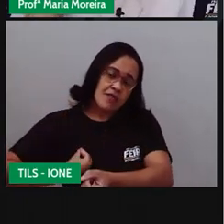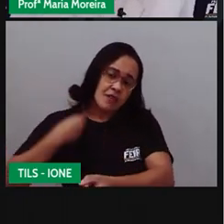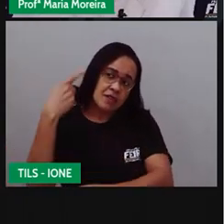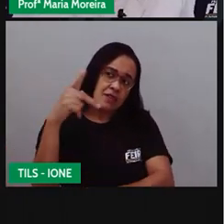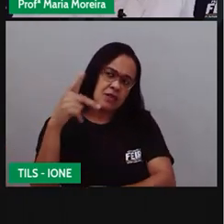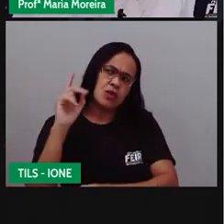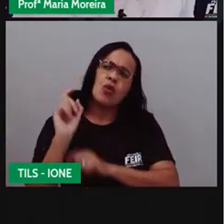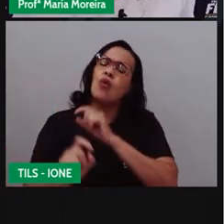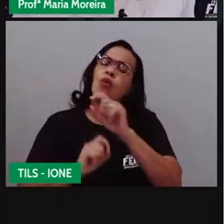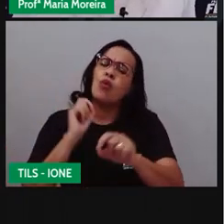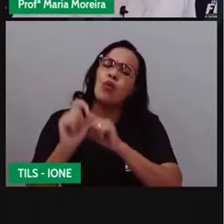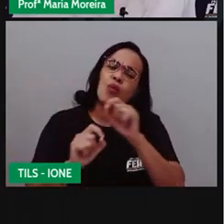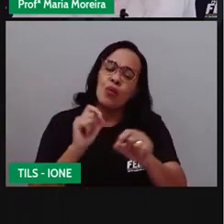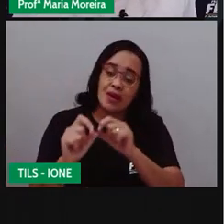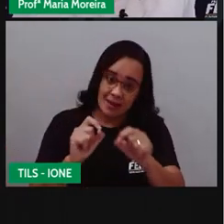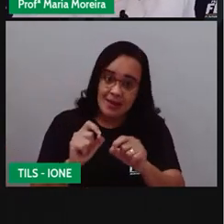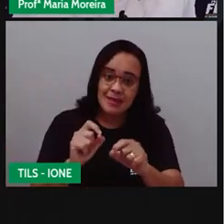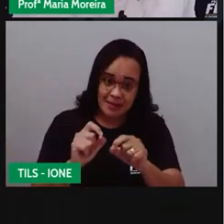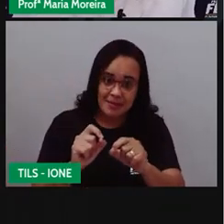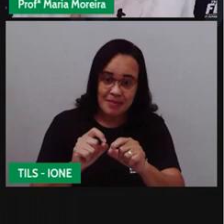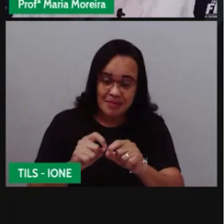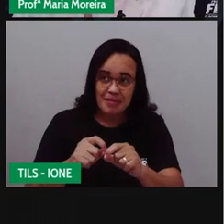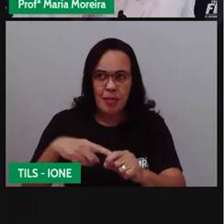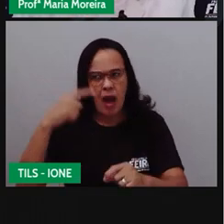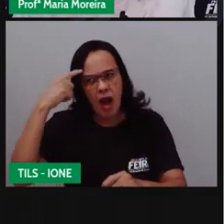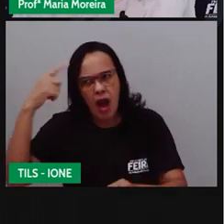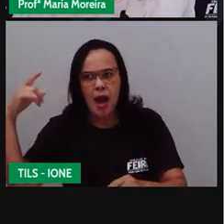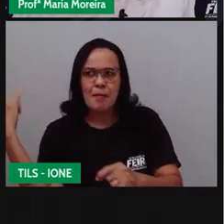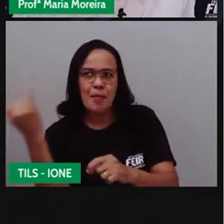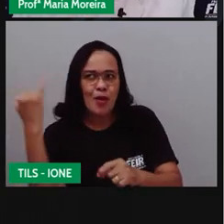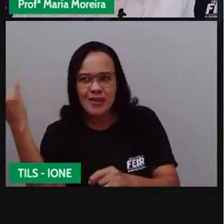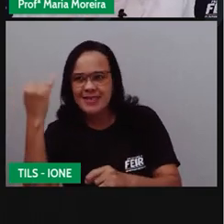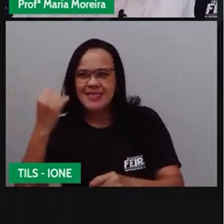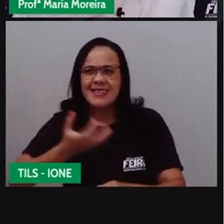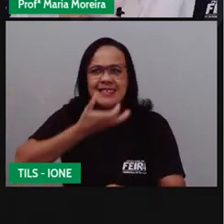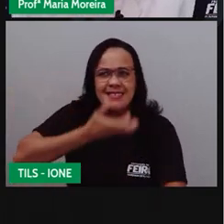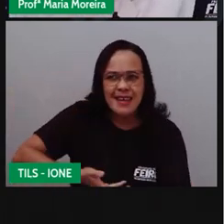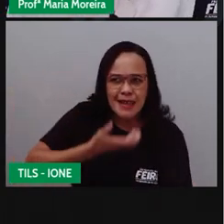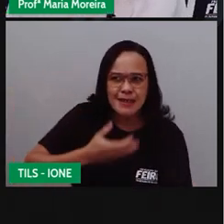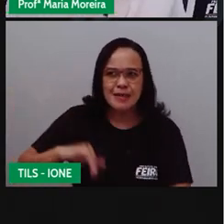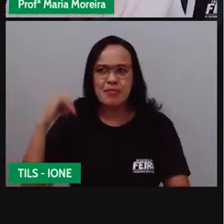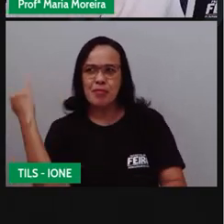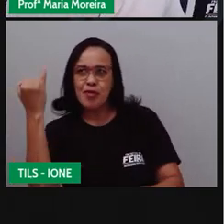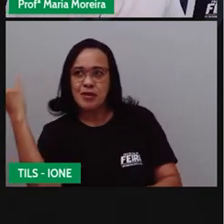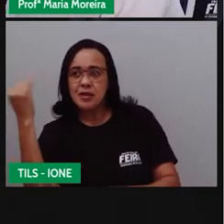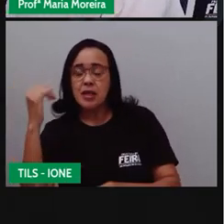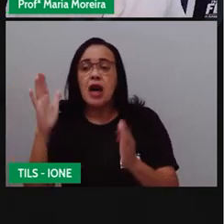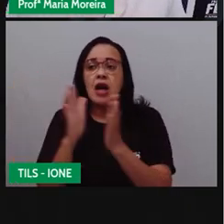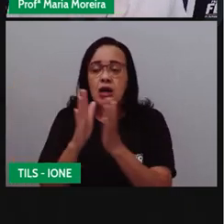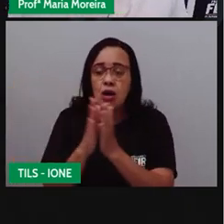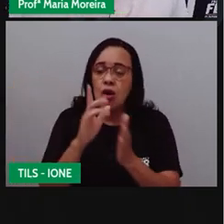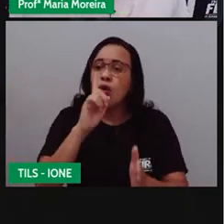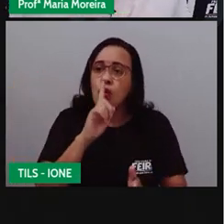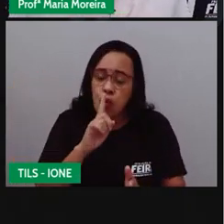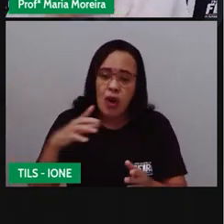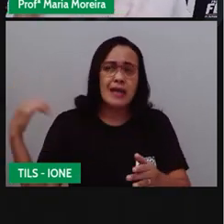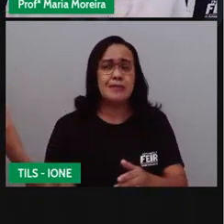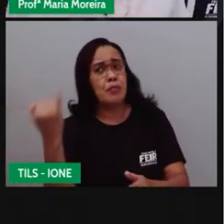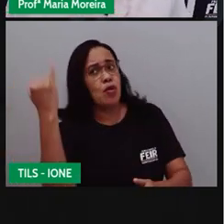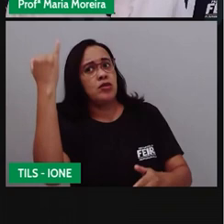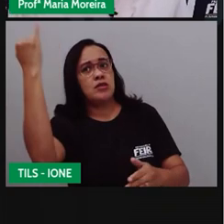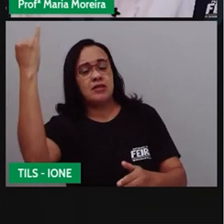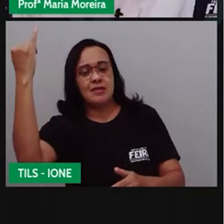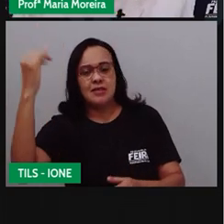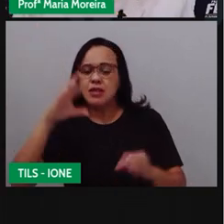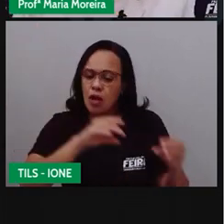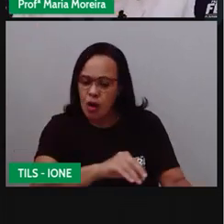vocês passaram aí até hoje? Não, olha, isso foi importante. Olha, aquele Natal foi importante. Poxa, aquele meu aniversário foi importante. Olha, quando